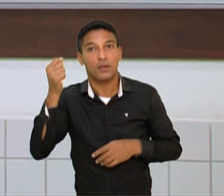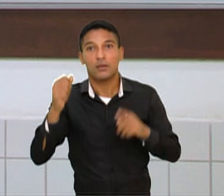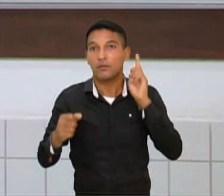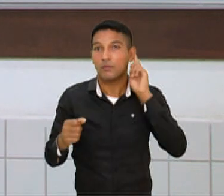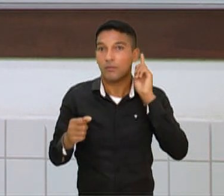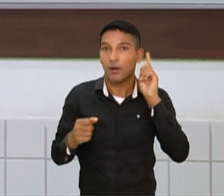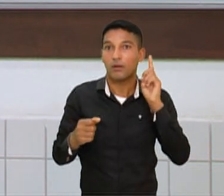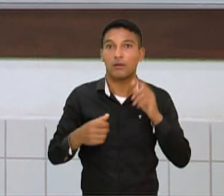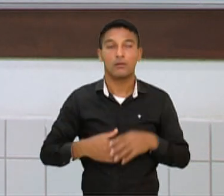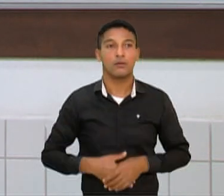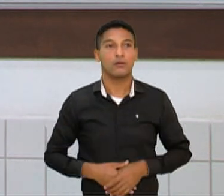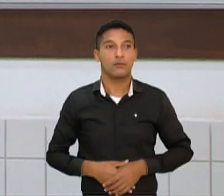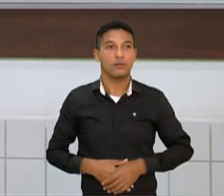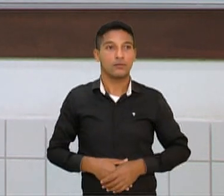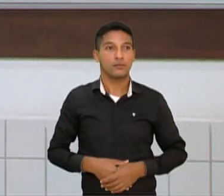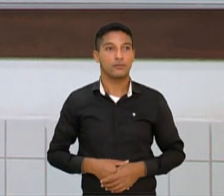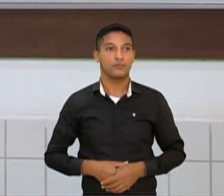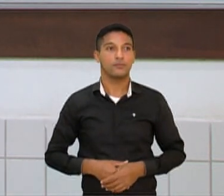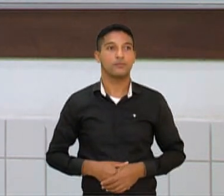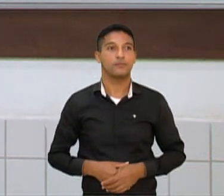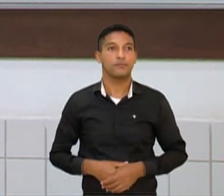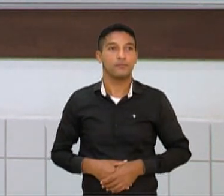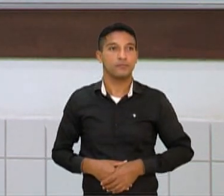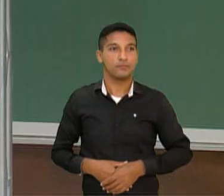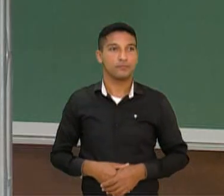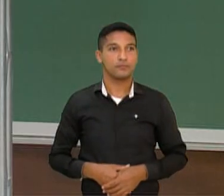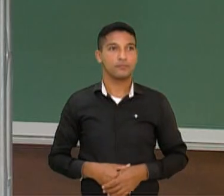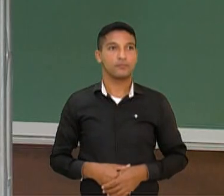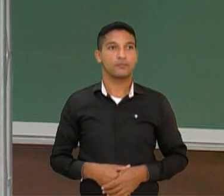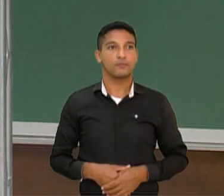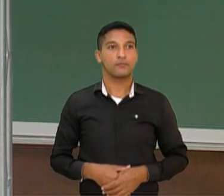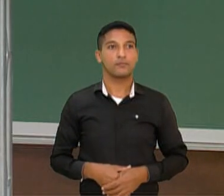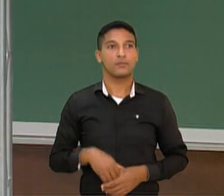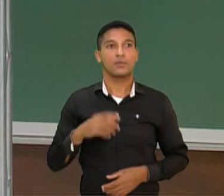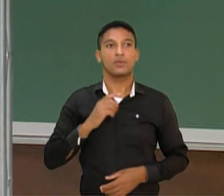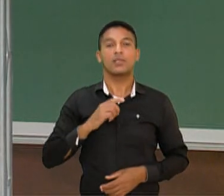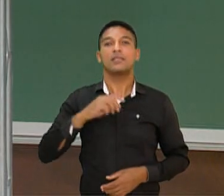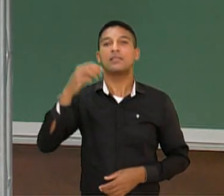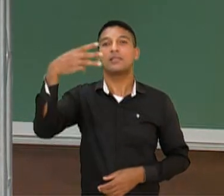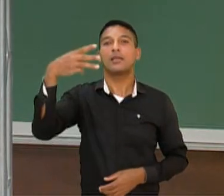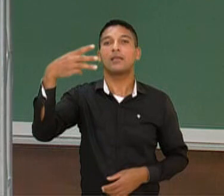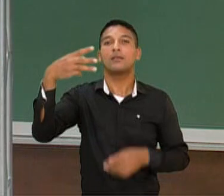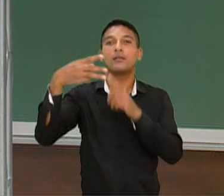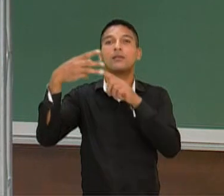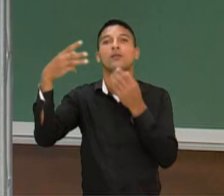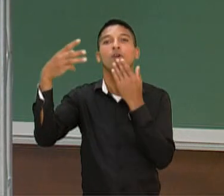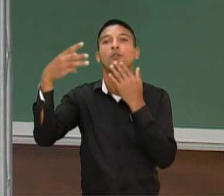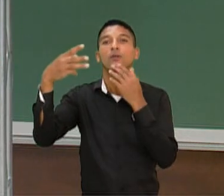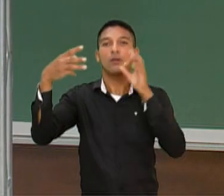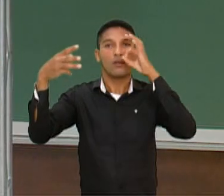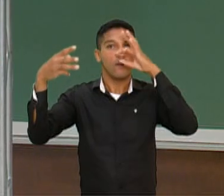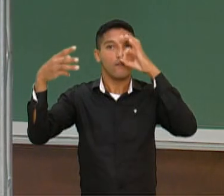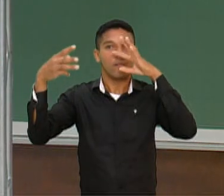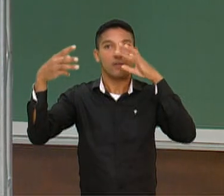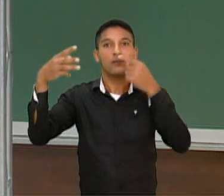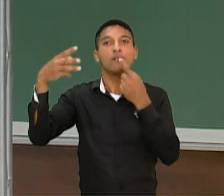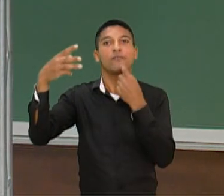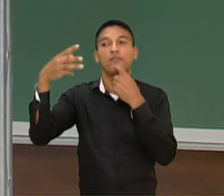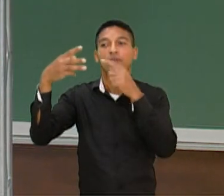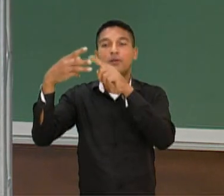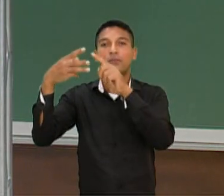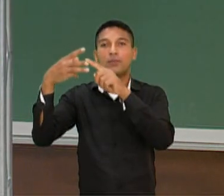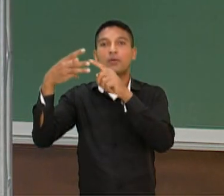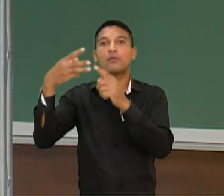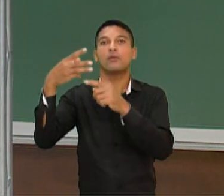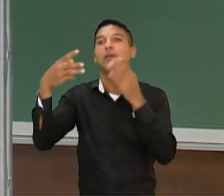Tudo bem? Vamos prosseguir. Notem, pessoal, aqui ó, eu tenho 3 cores aqui, ó, verde, vermelho e azul. Então,